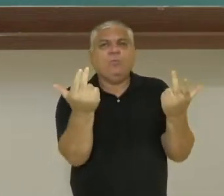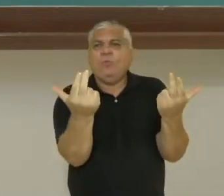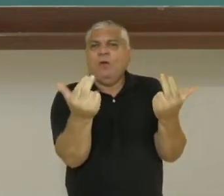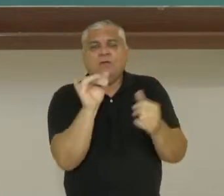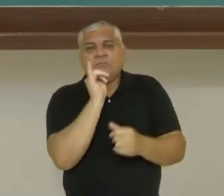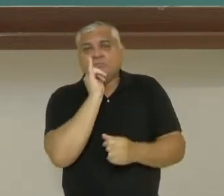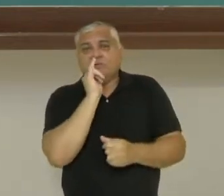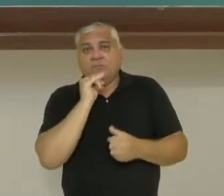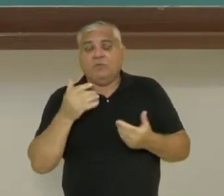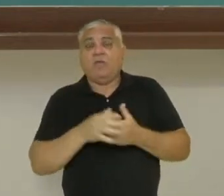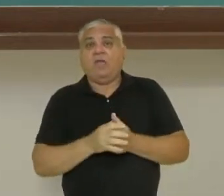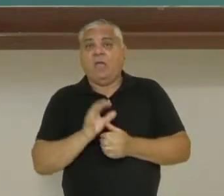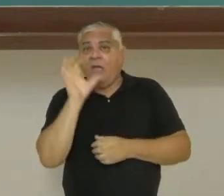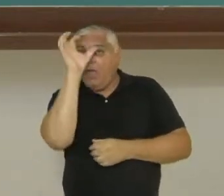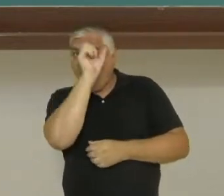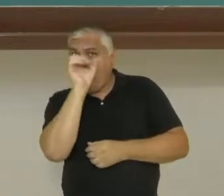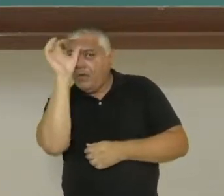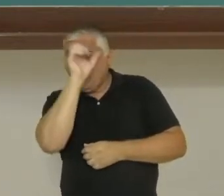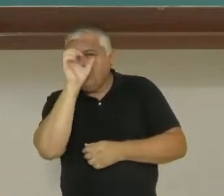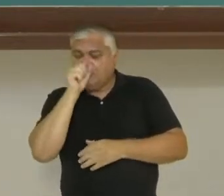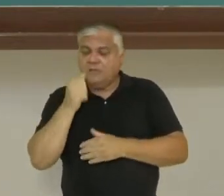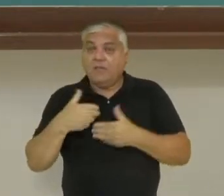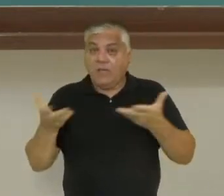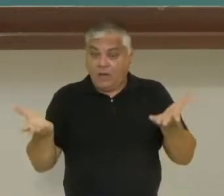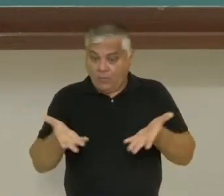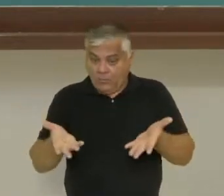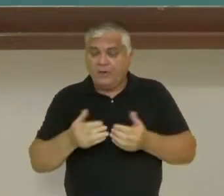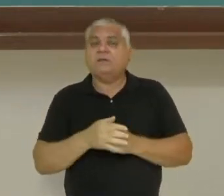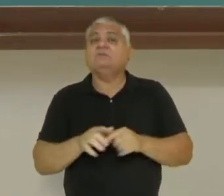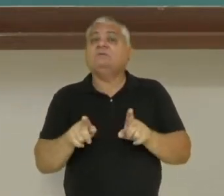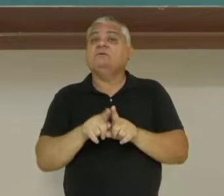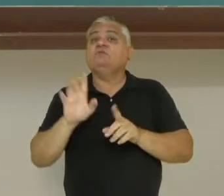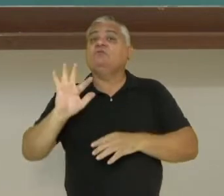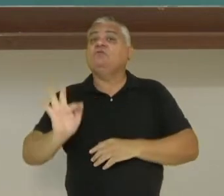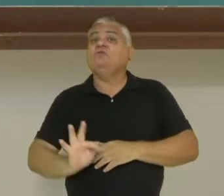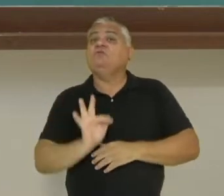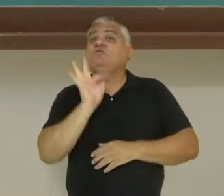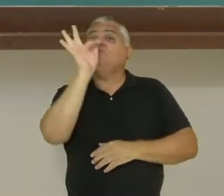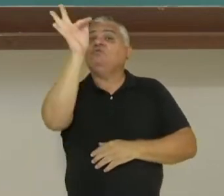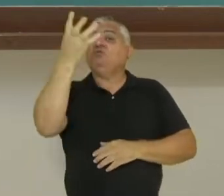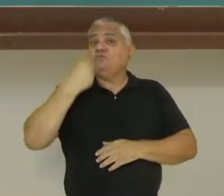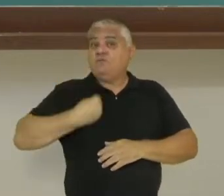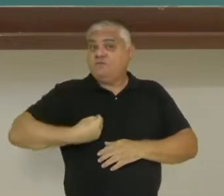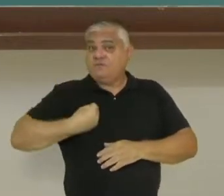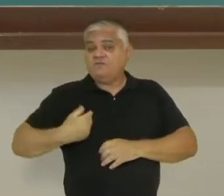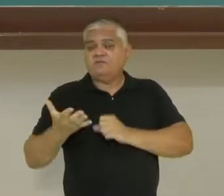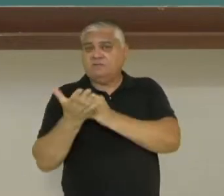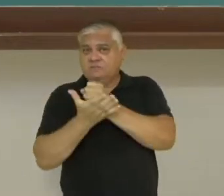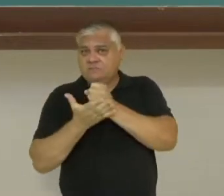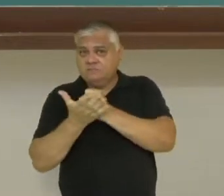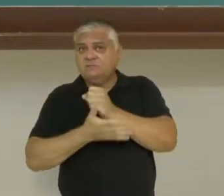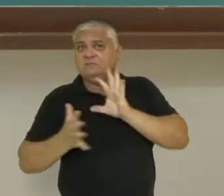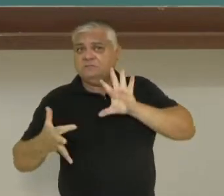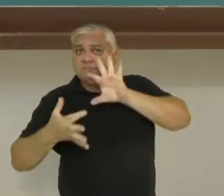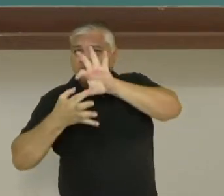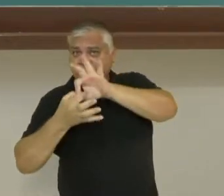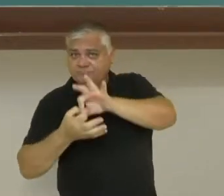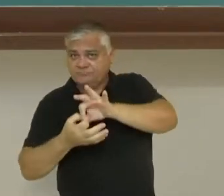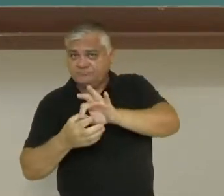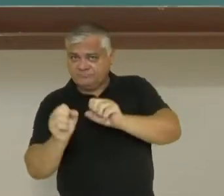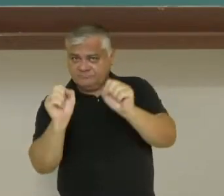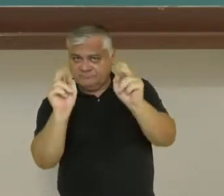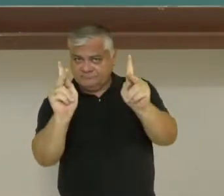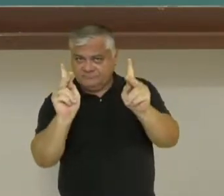nós vamos aprender no tempo presente vai servir também como uma base para aquilo que nós vamos estudar no futuro.